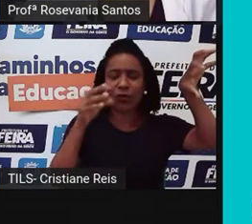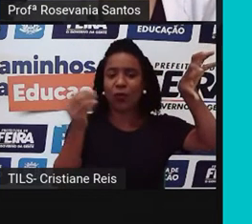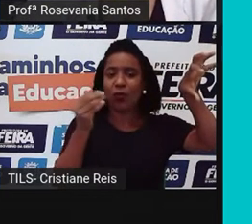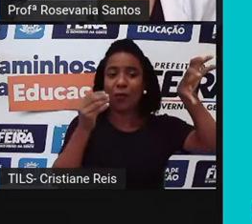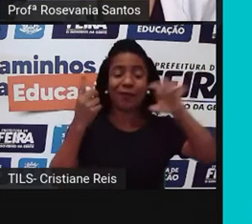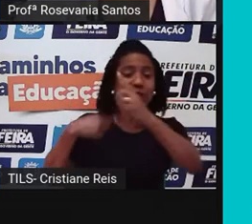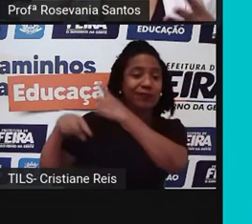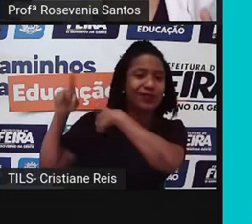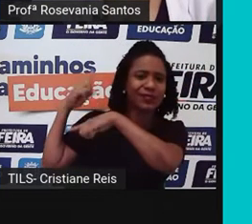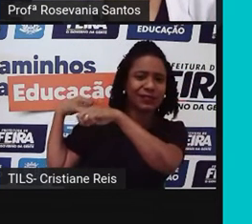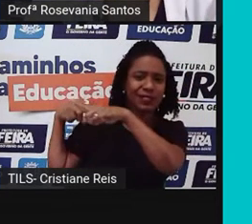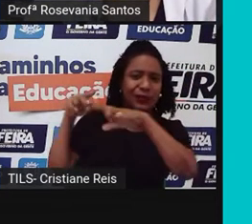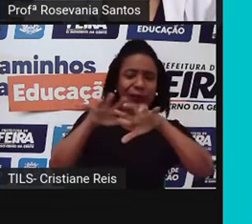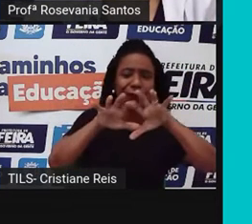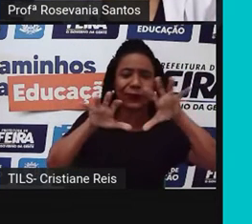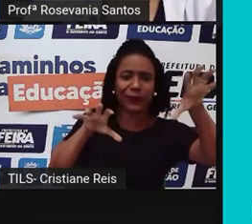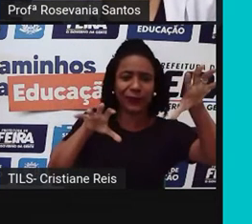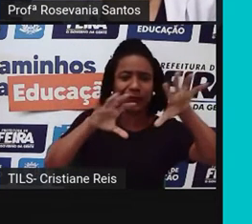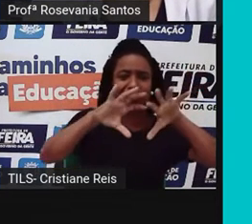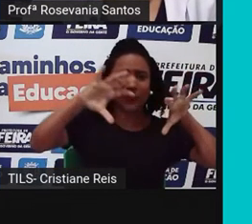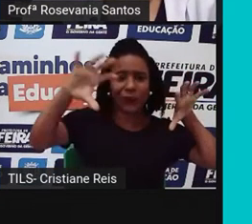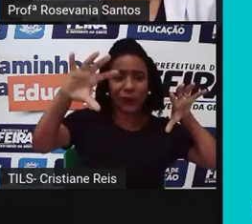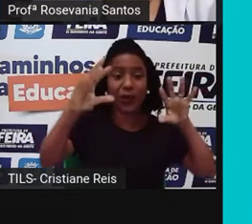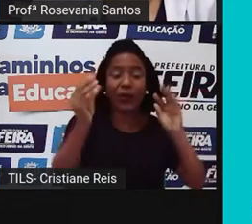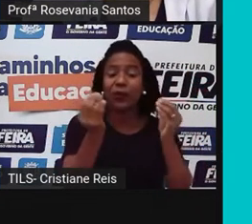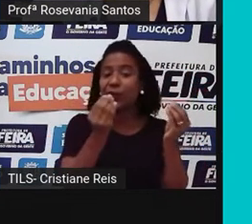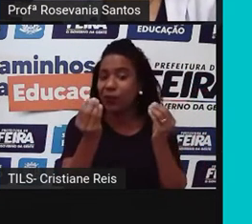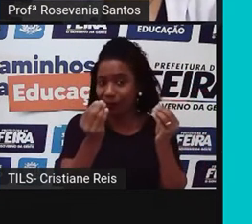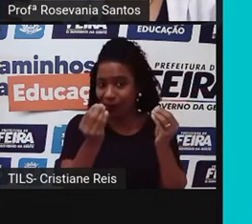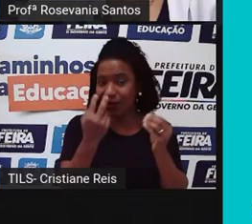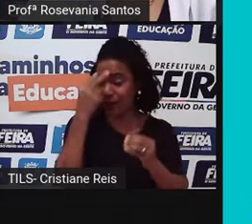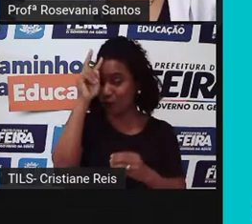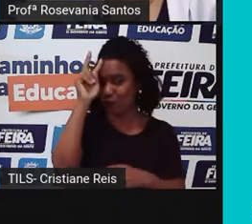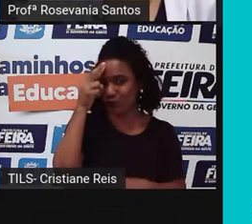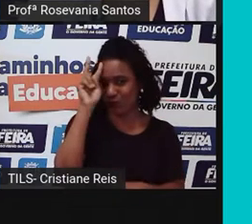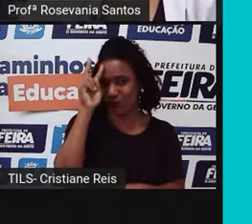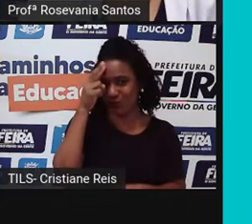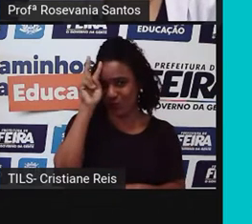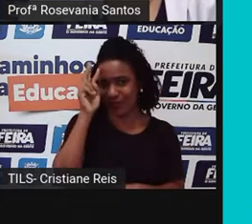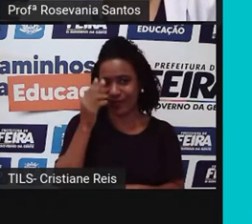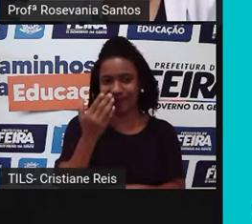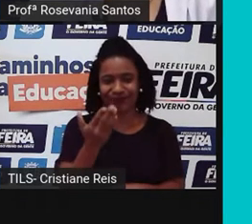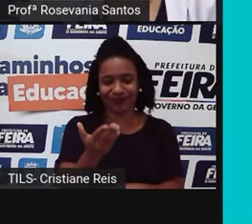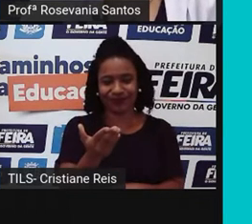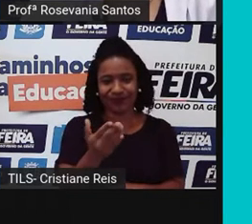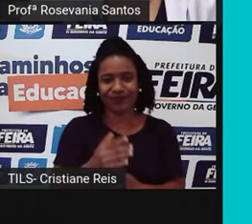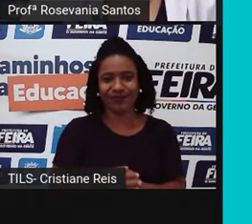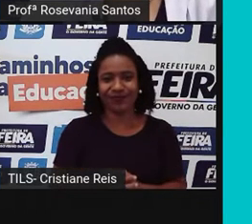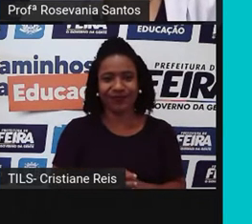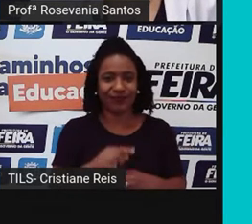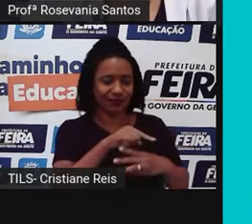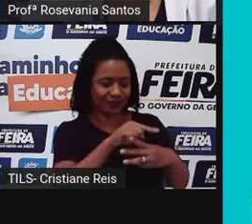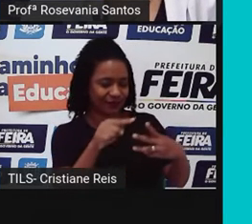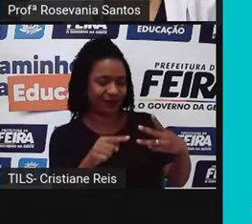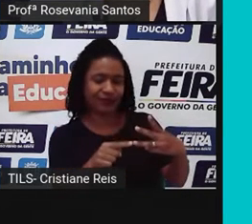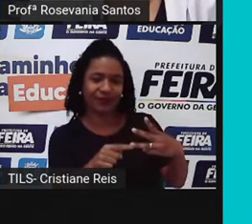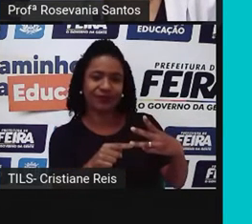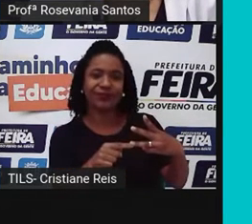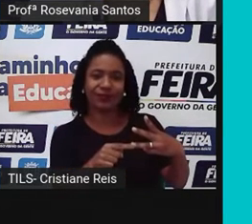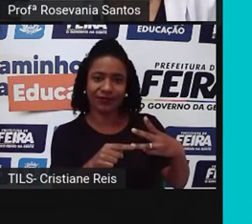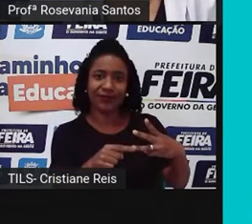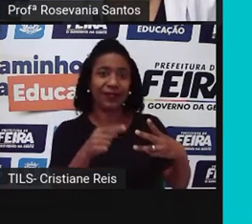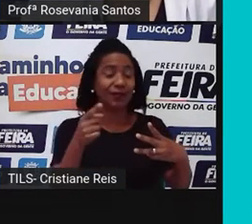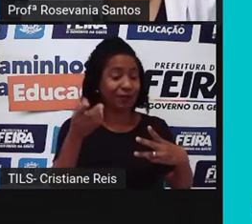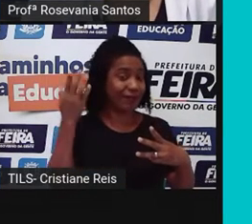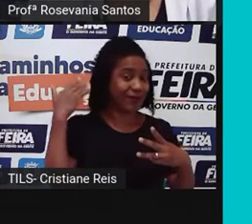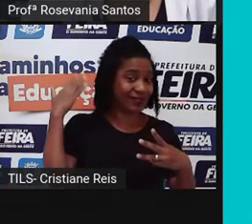formação desses continentes para que a gente chegasse nessa divisão aí. E aí eu tenho aqui três divisões. O Velho